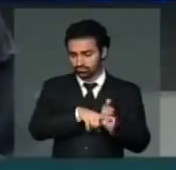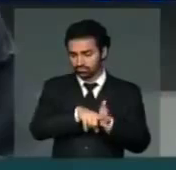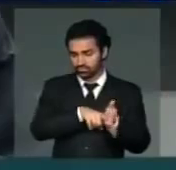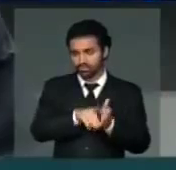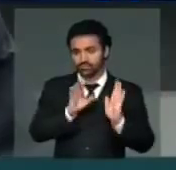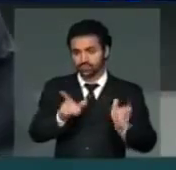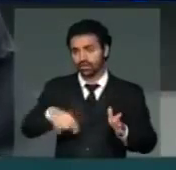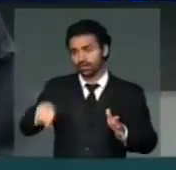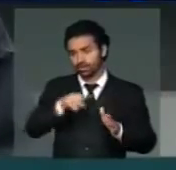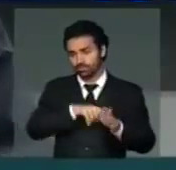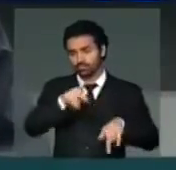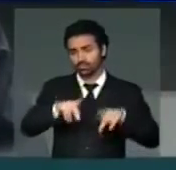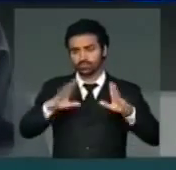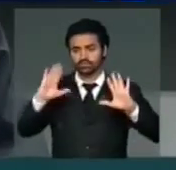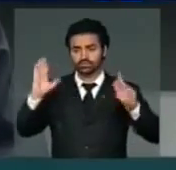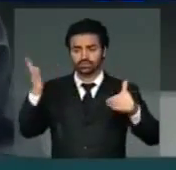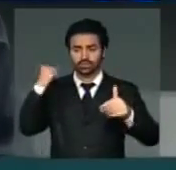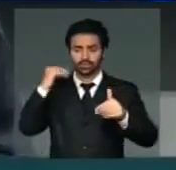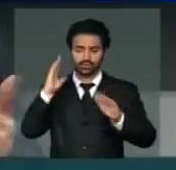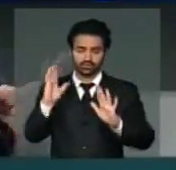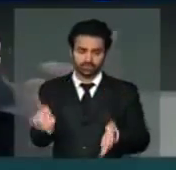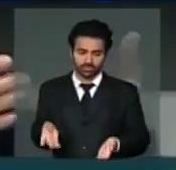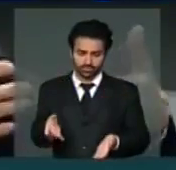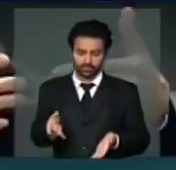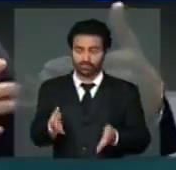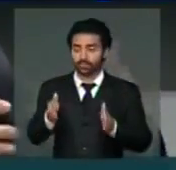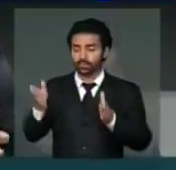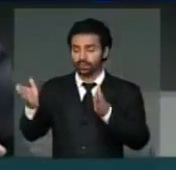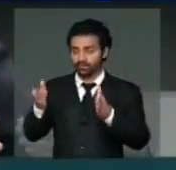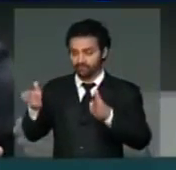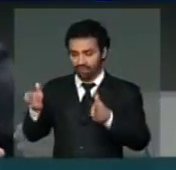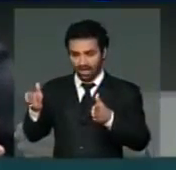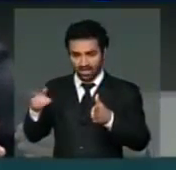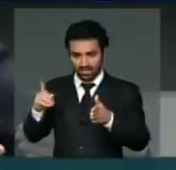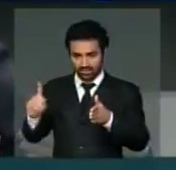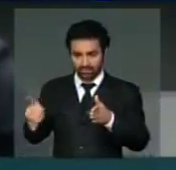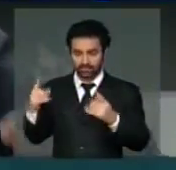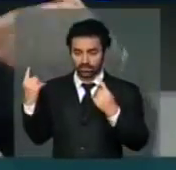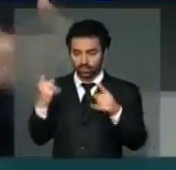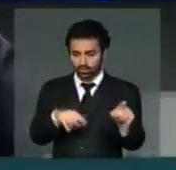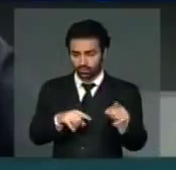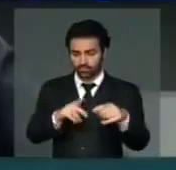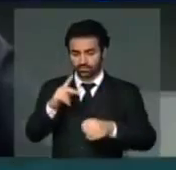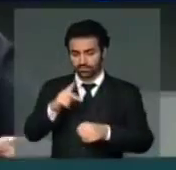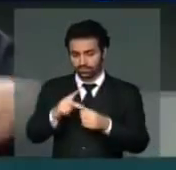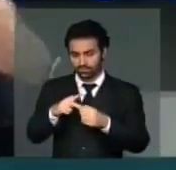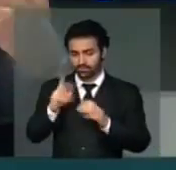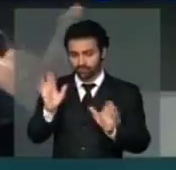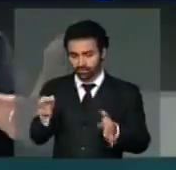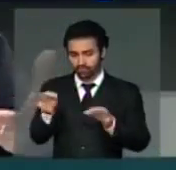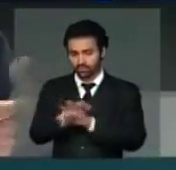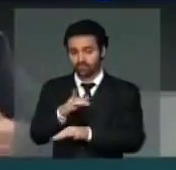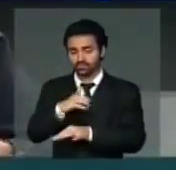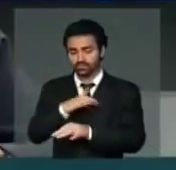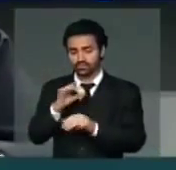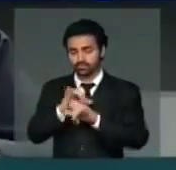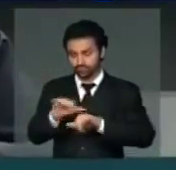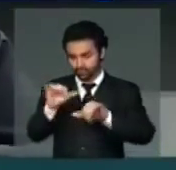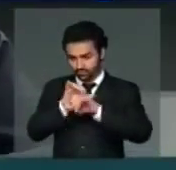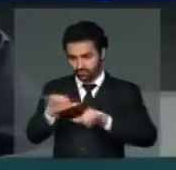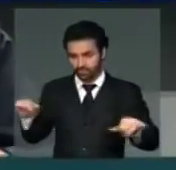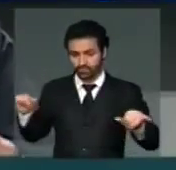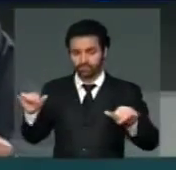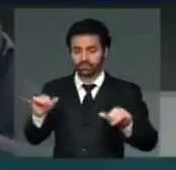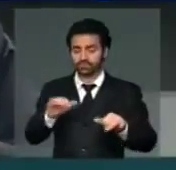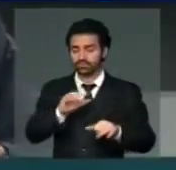pública. A fase punitiva contra os agentes públicos da Petrobras já estava instaurada e divulgada, processo